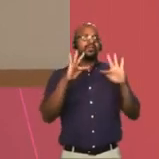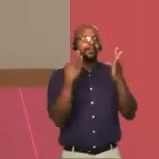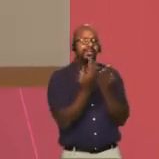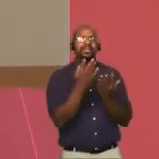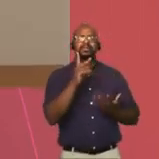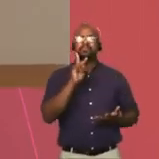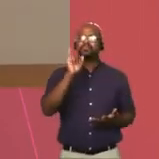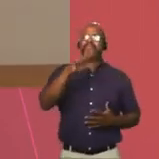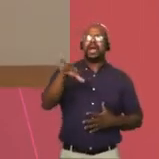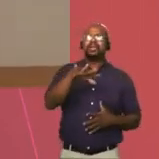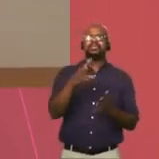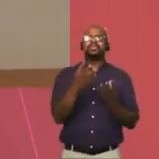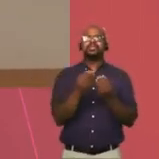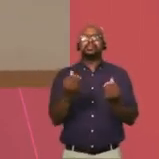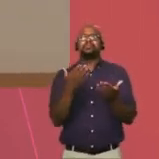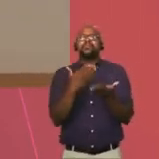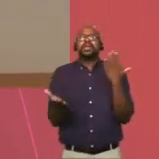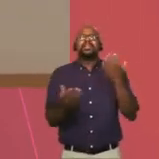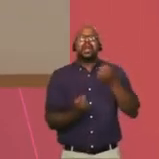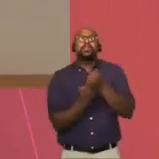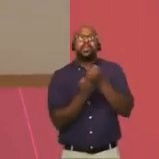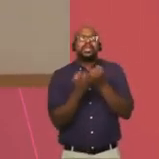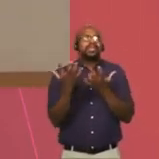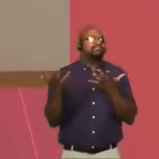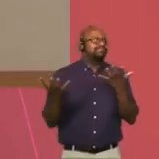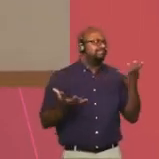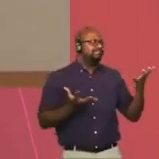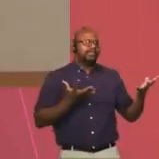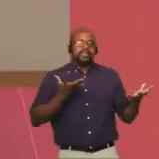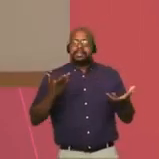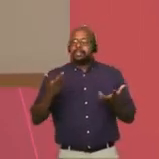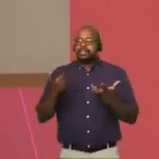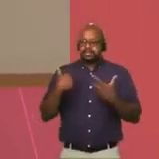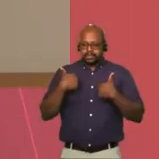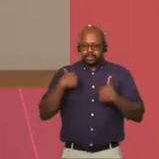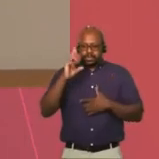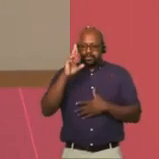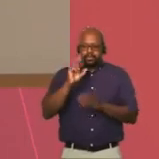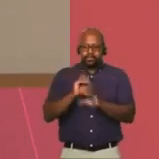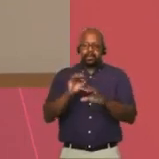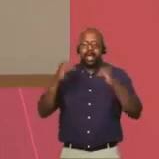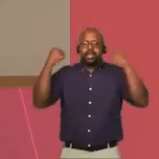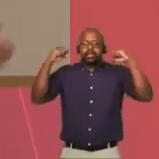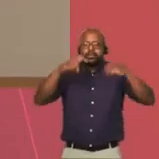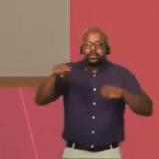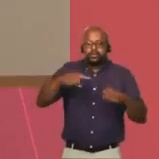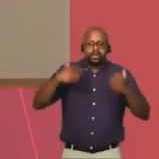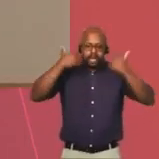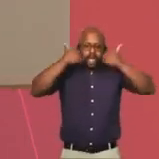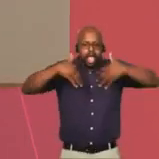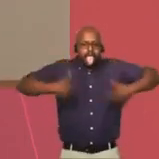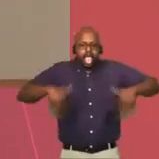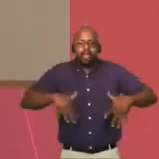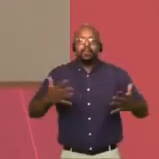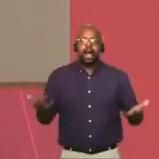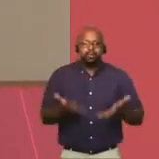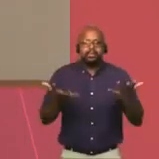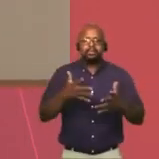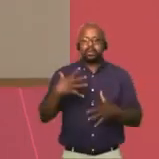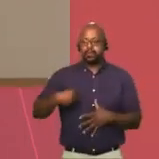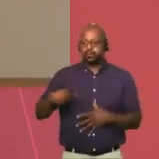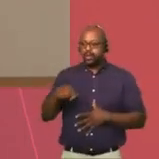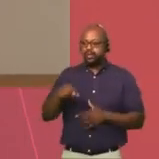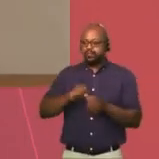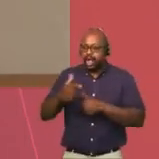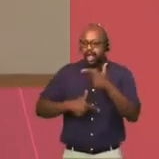famílias dos Pais né que perderam esse apoio e se viram também no papel de educadores físicos em casa não desespero Total parte a coisa acontecer as pessoas